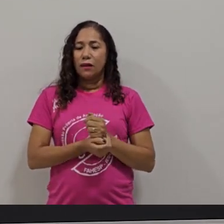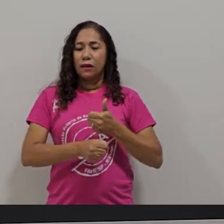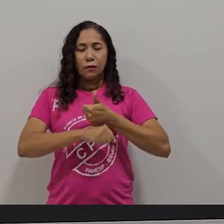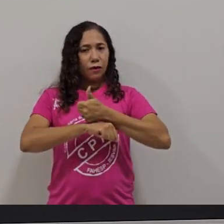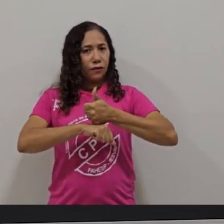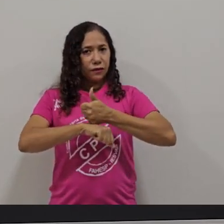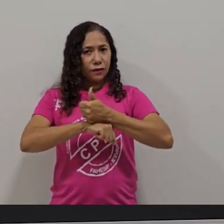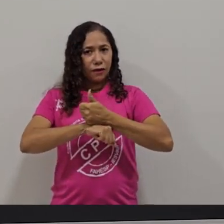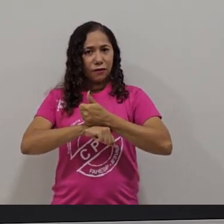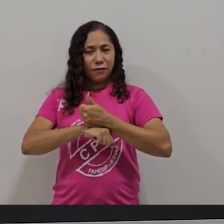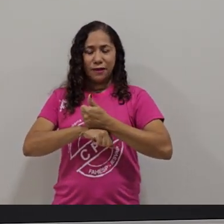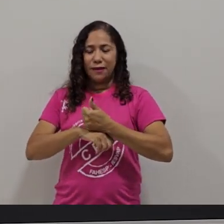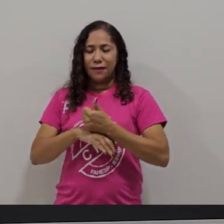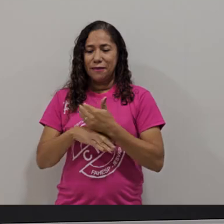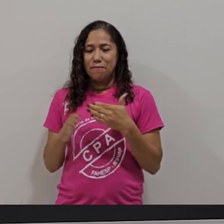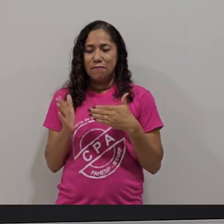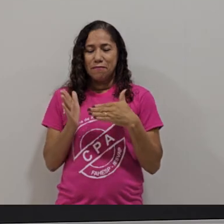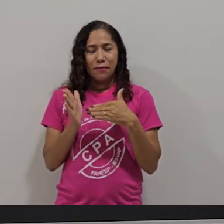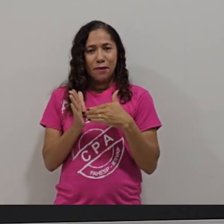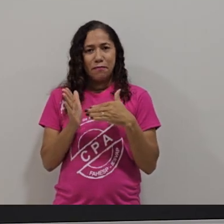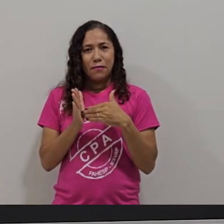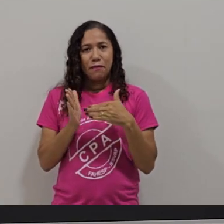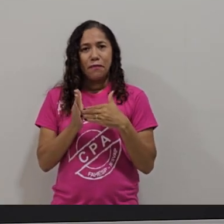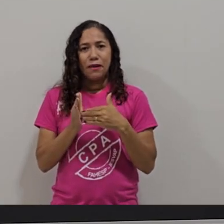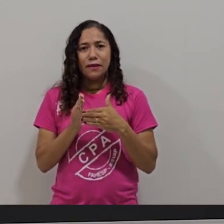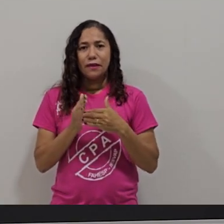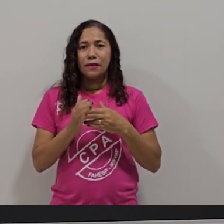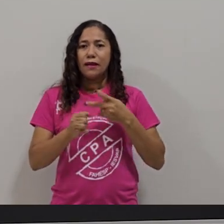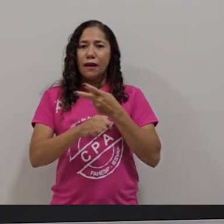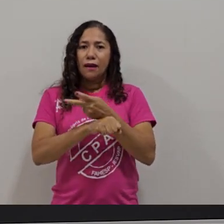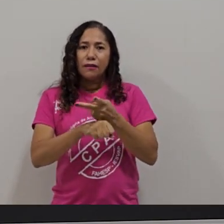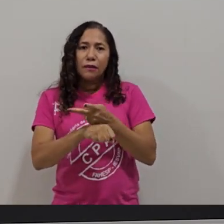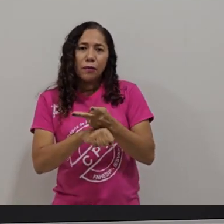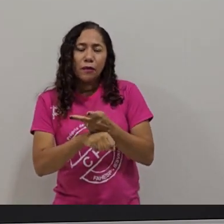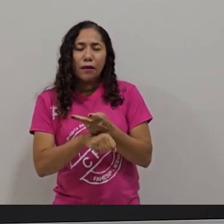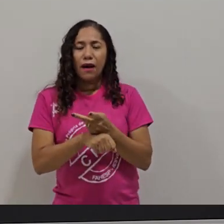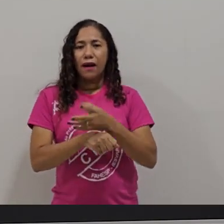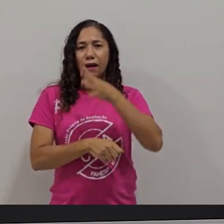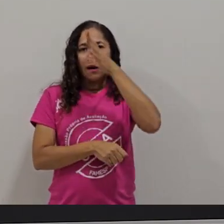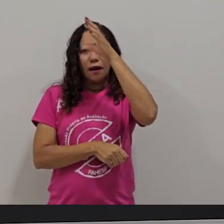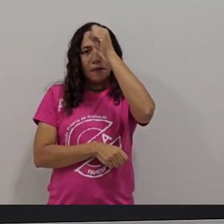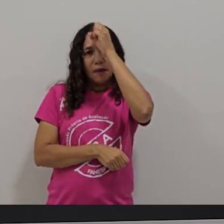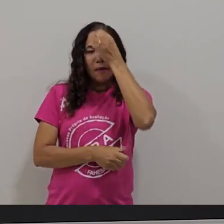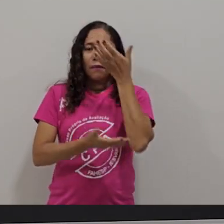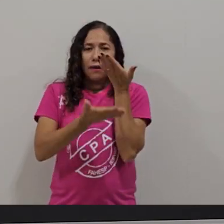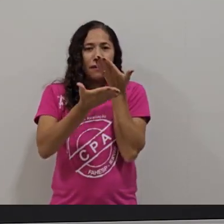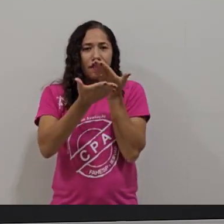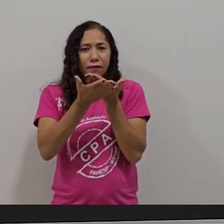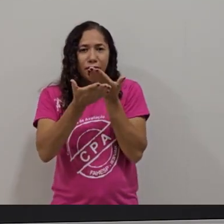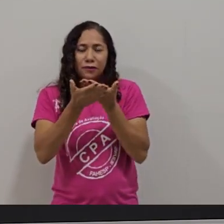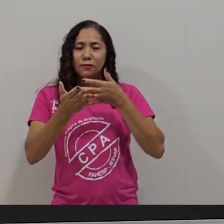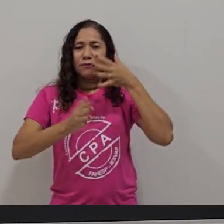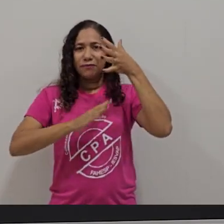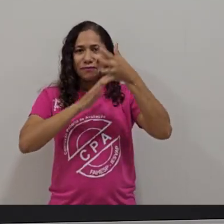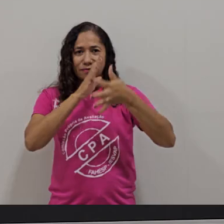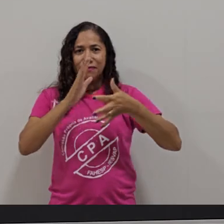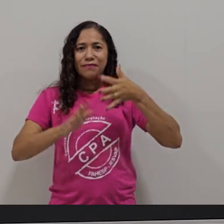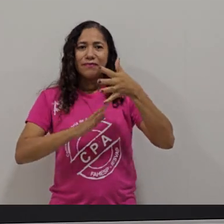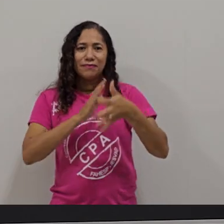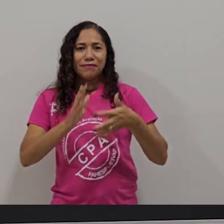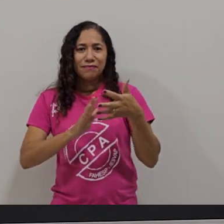não se limite só a esse conhecimento básico, que ele vá atrás, que ele se profissionalize mais na língua brasileira de